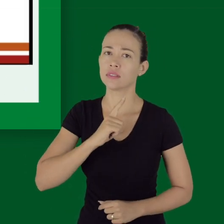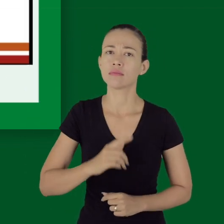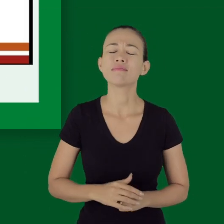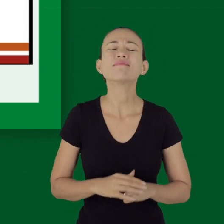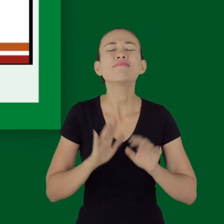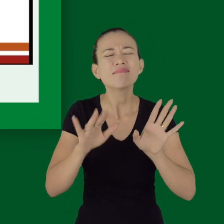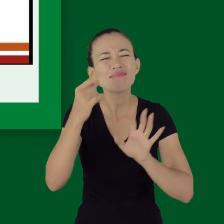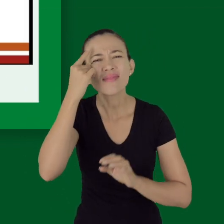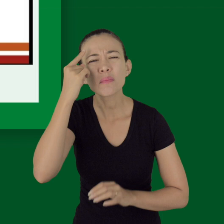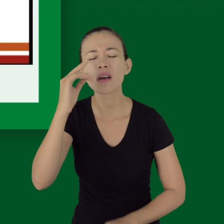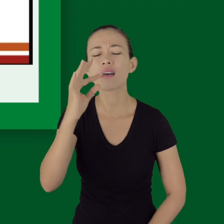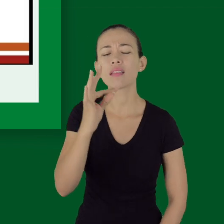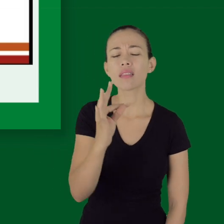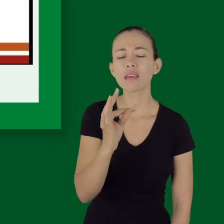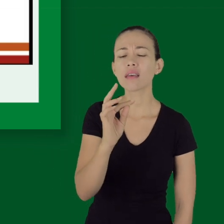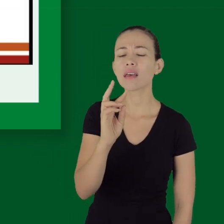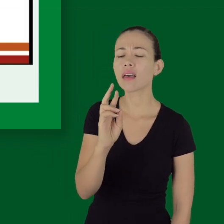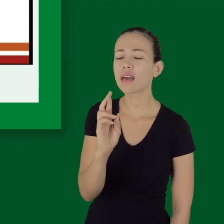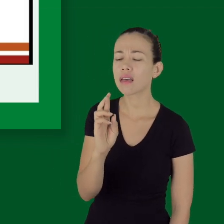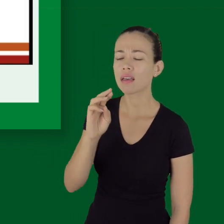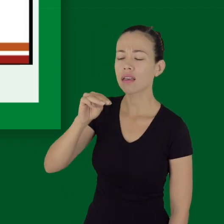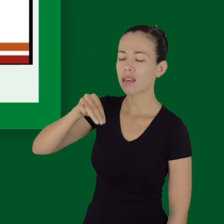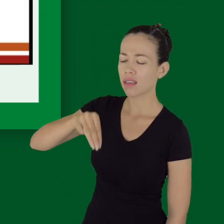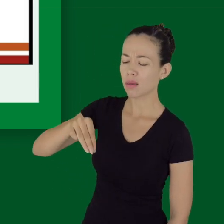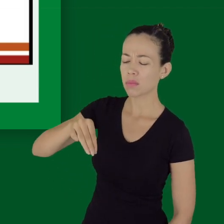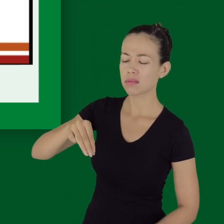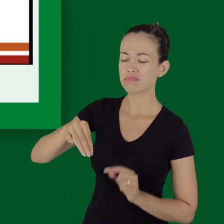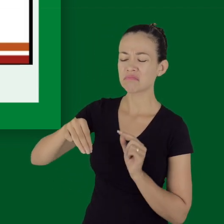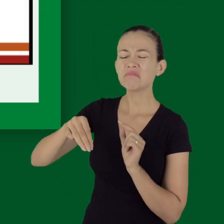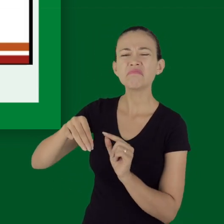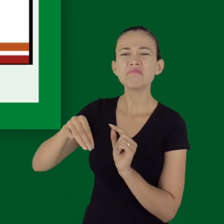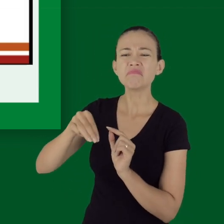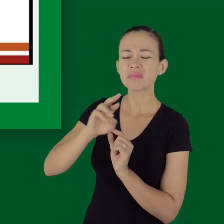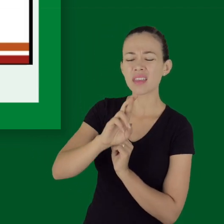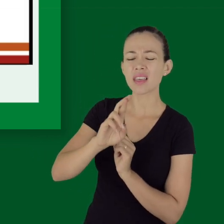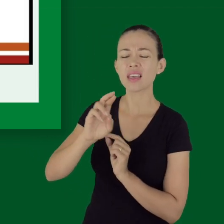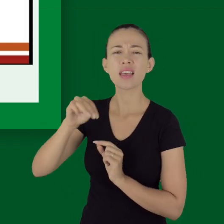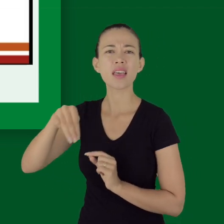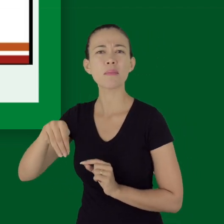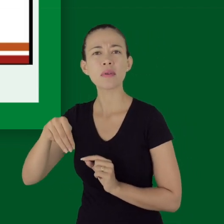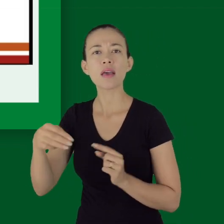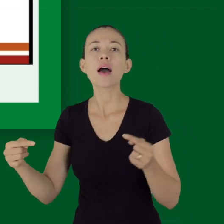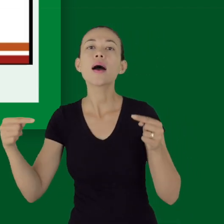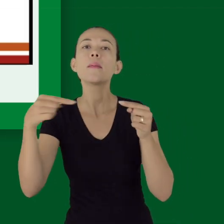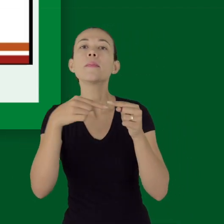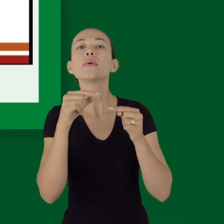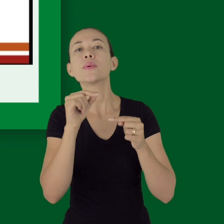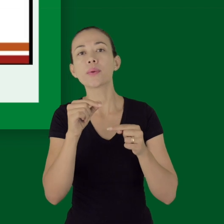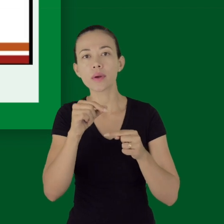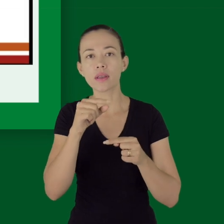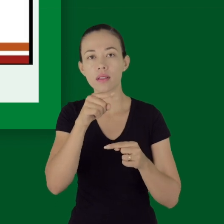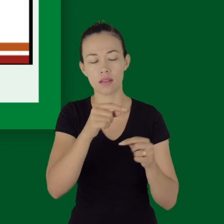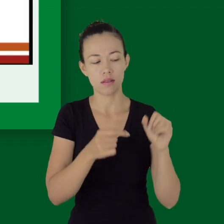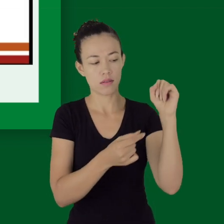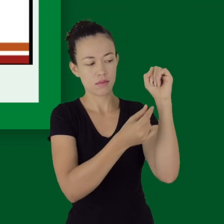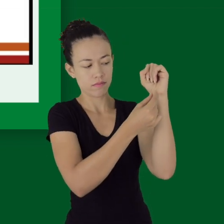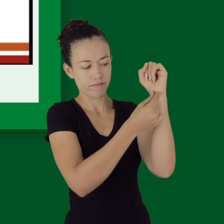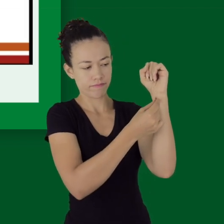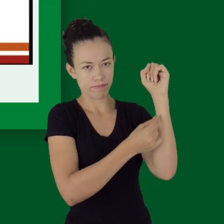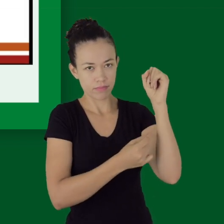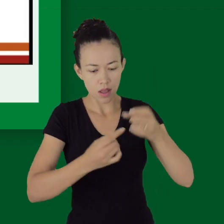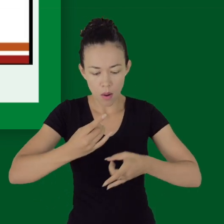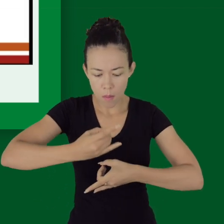medular. Vamos entender direitinho. Mas, conceitualmente, é qualquer trauma na coluna vertebral que acarreta lesão